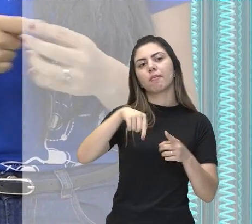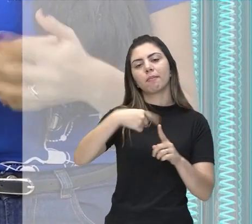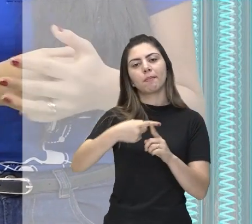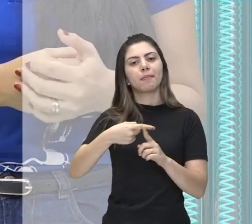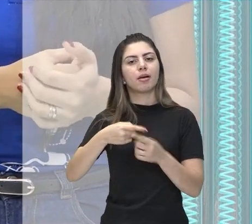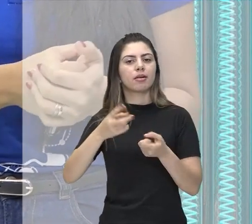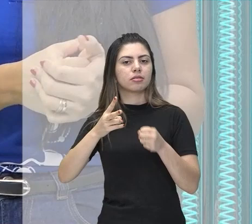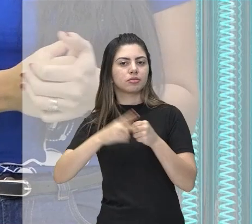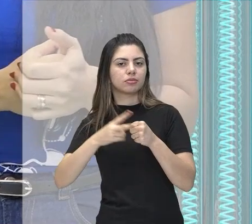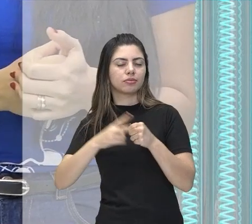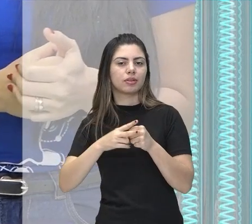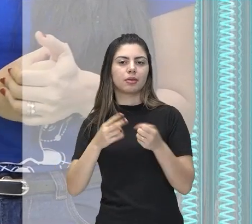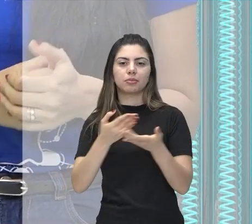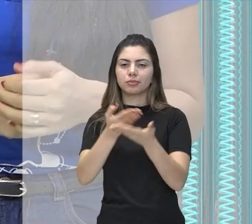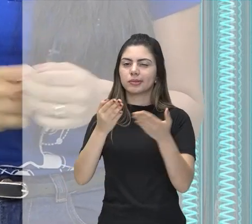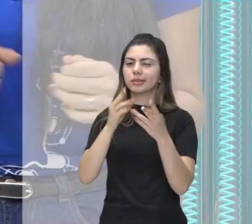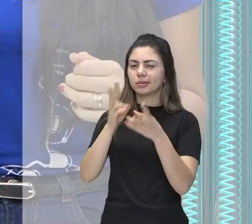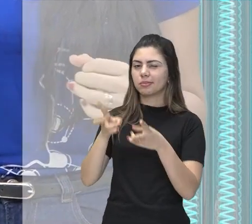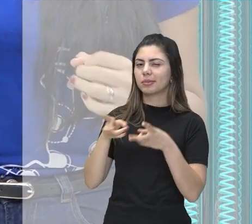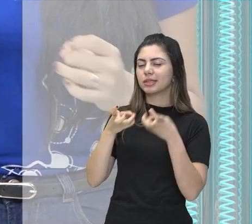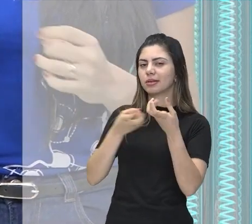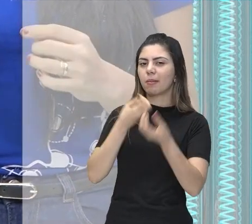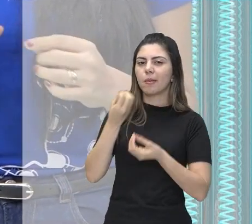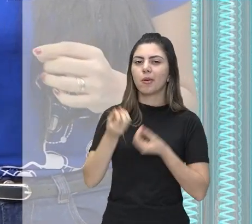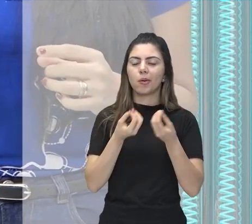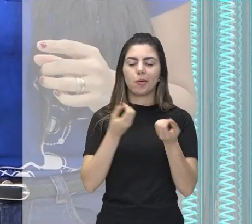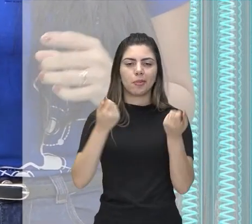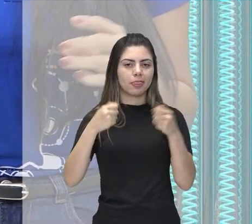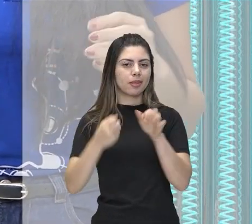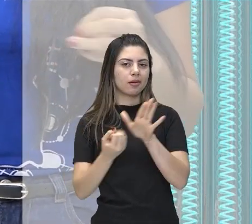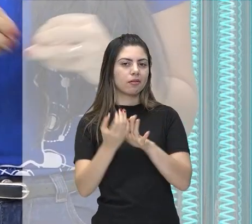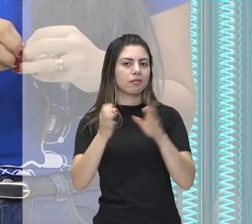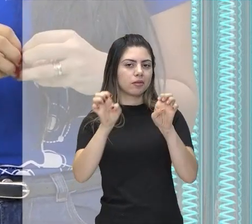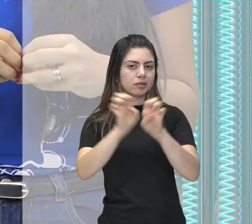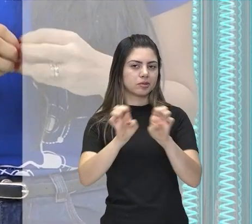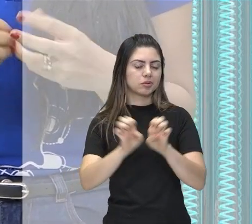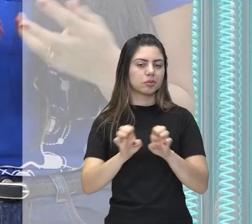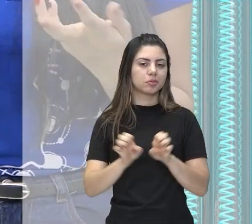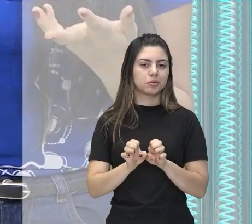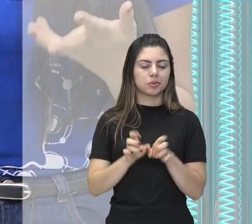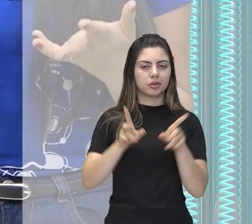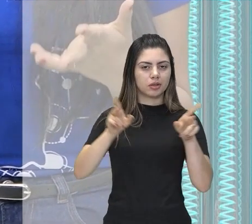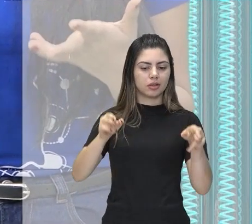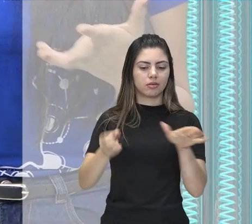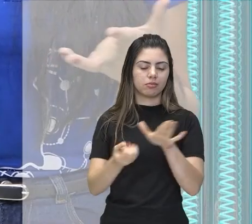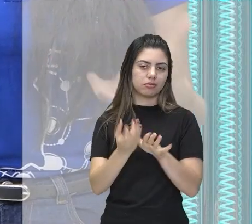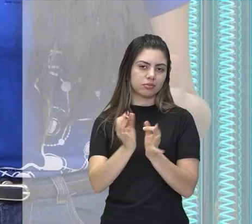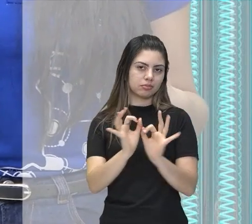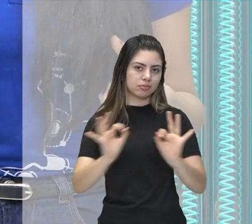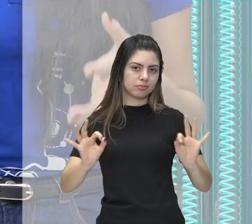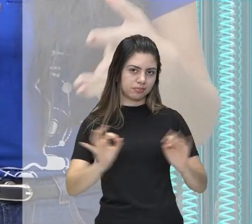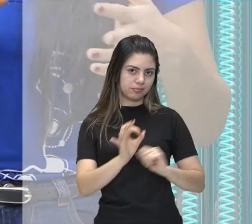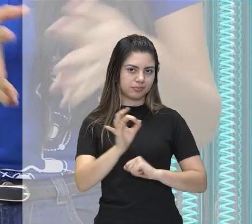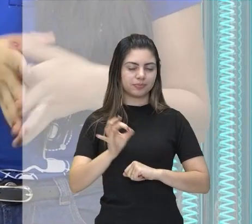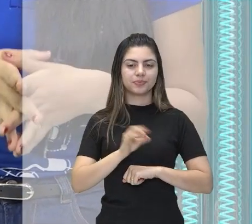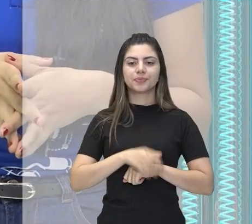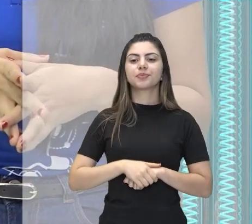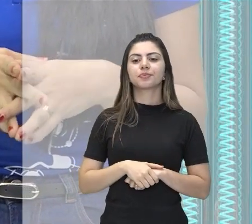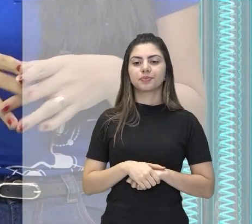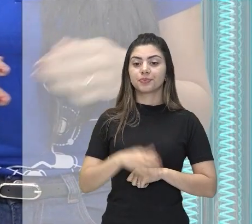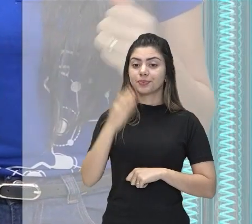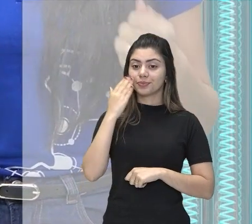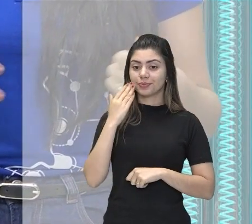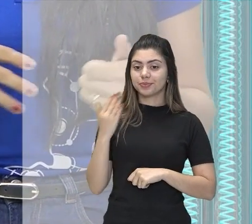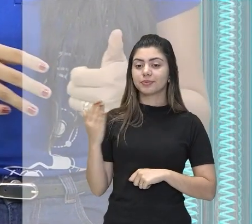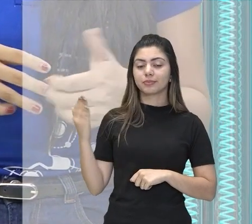para que vocês possam visualizar essa estrutura aí de cima nessa formação de frase, nessa frase. Vocês podem ver